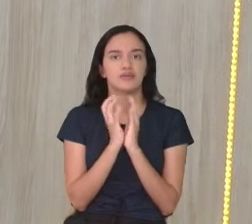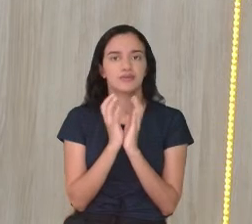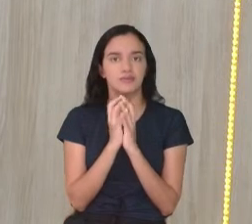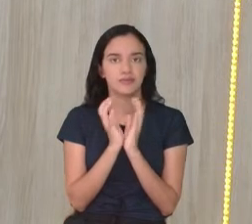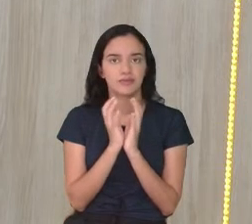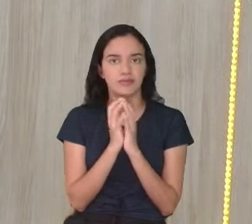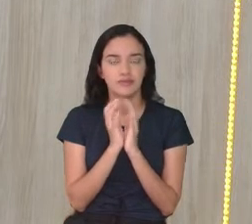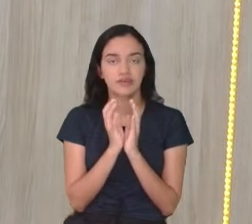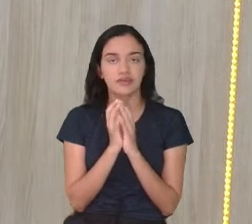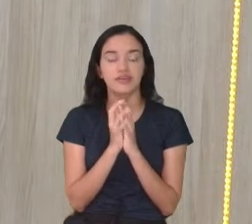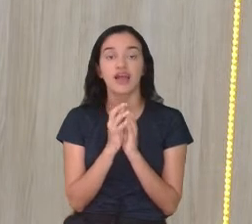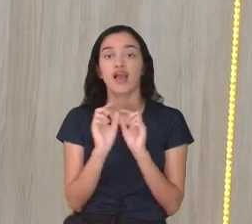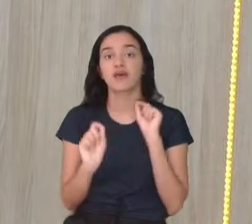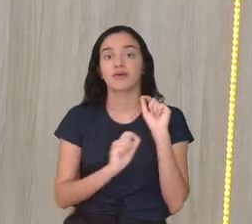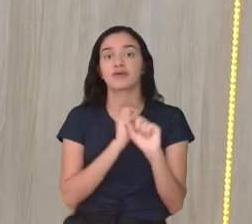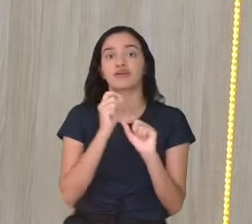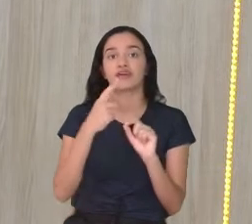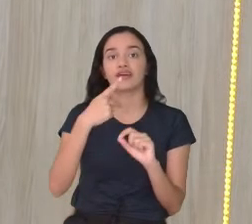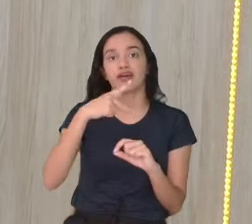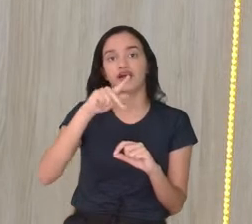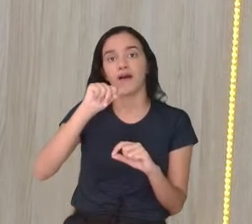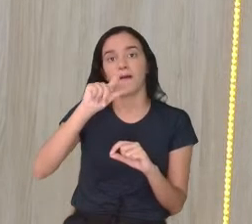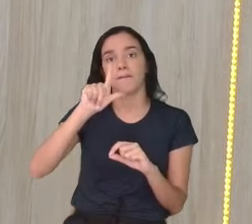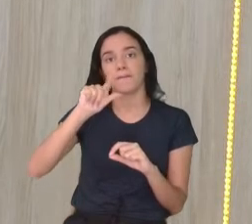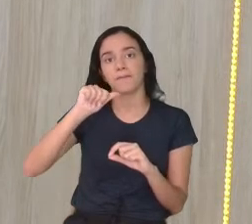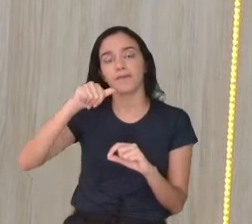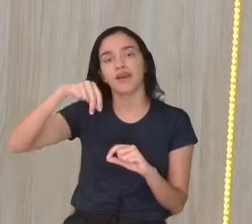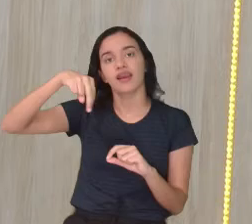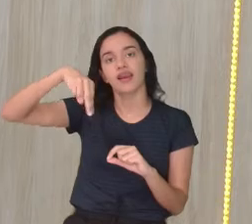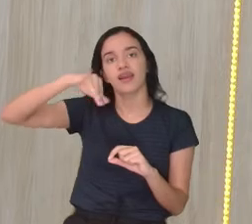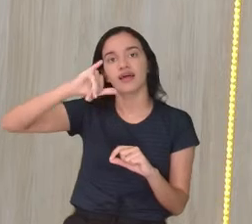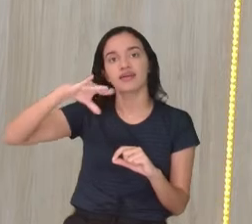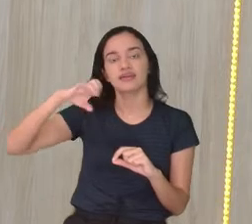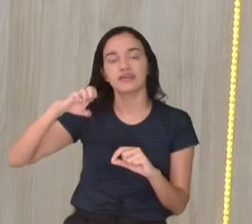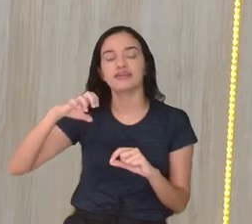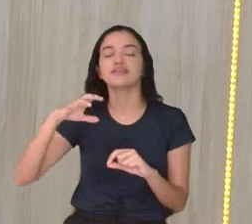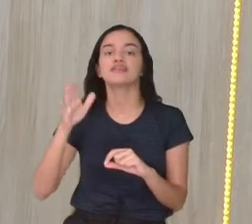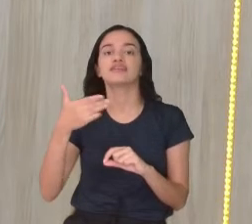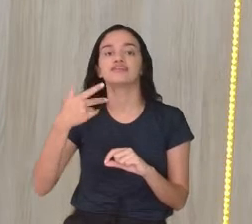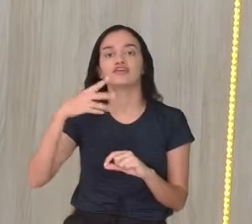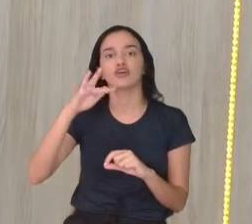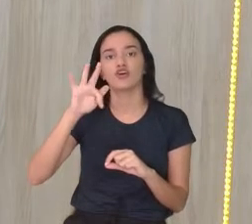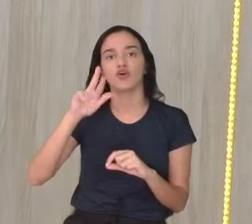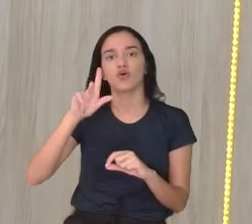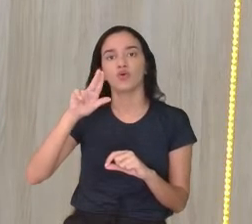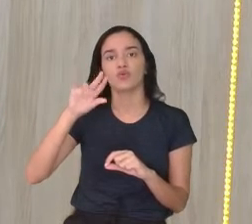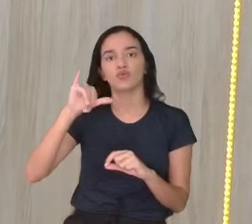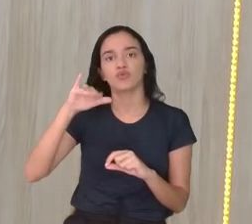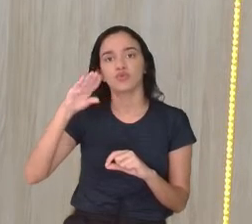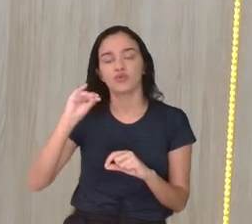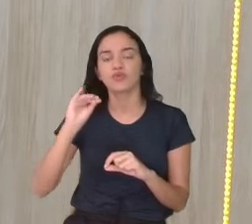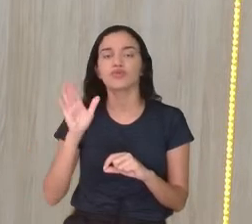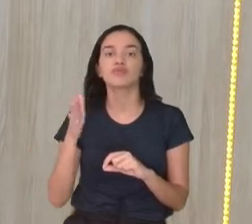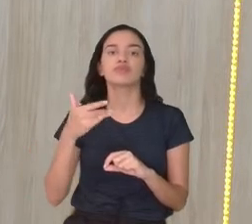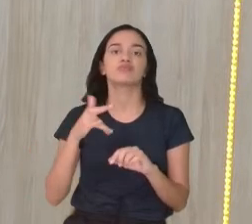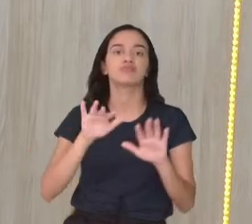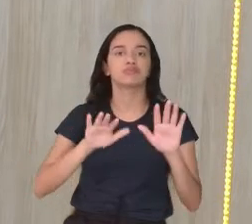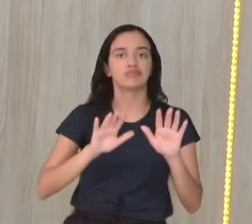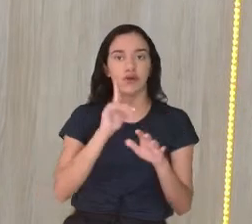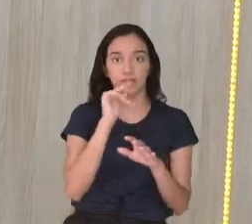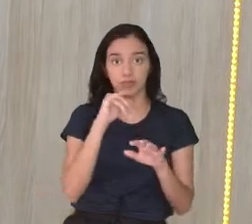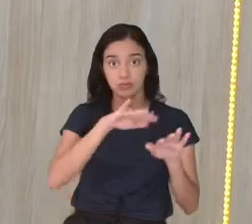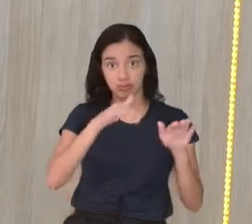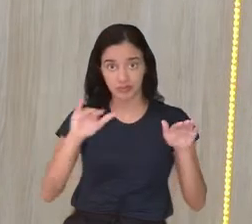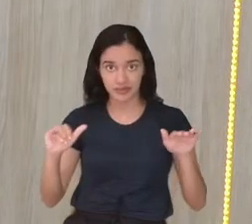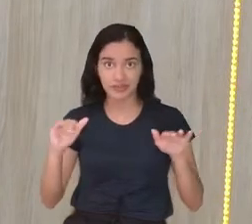de planície, né, a chamada planície flúvio marinha, né? O professor já falou bastante, o professor Armando, nas aulas